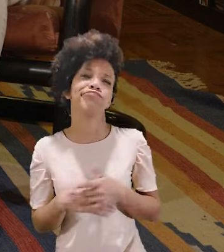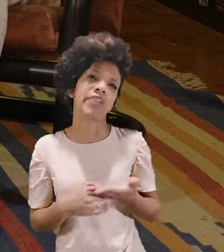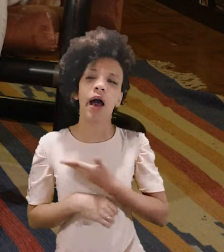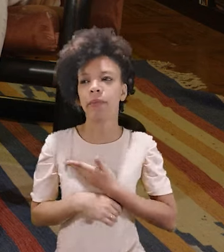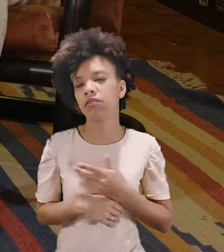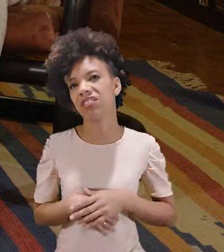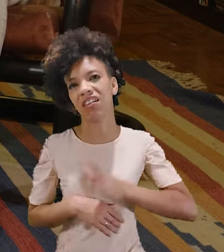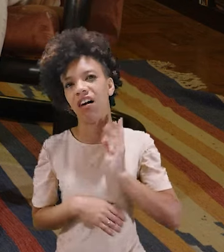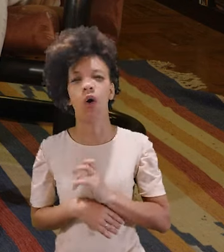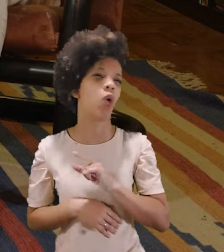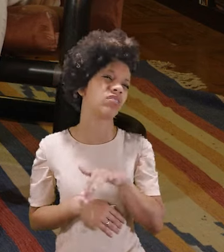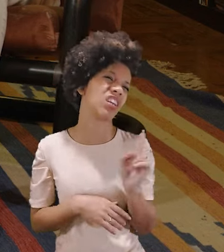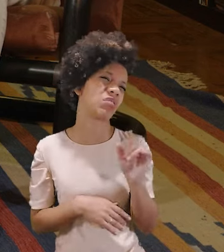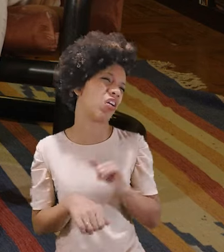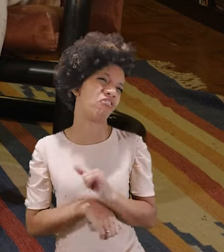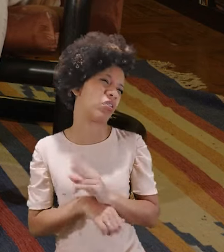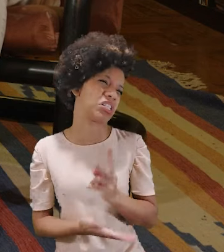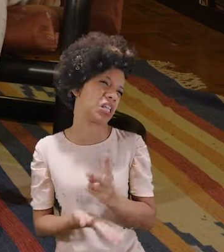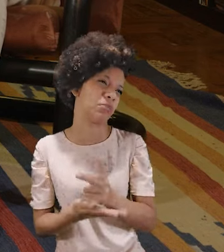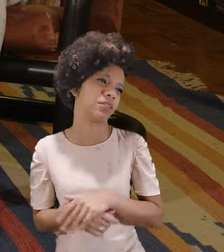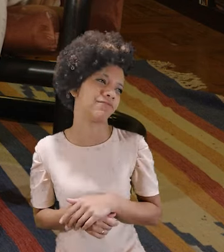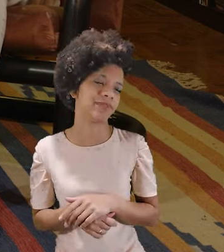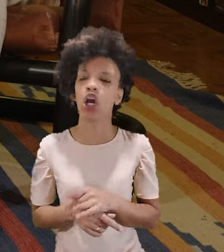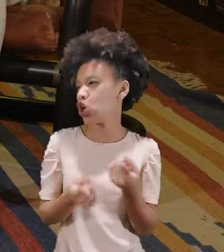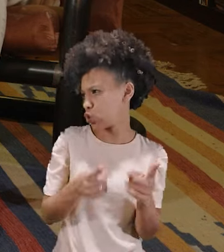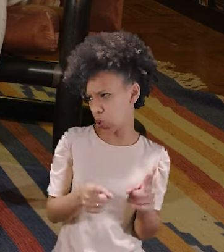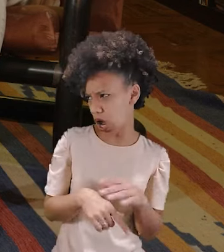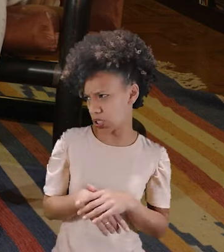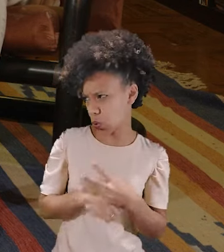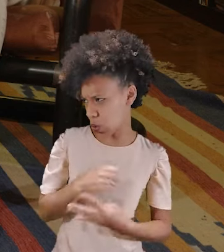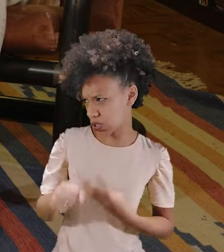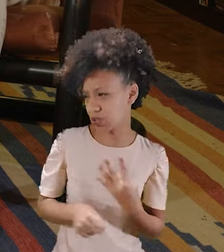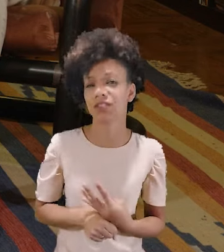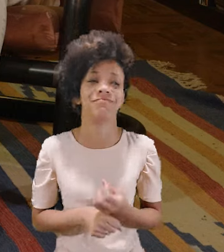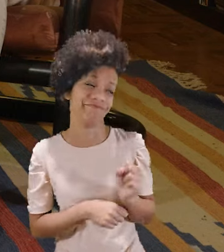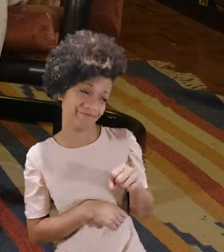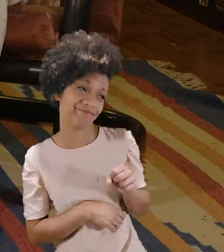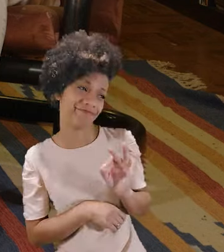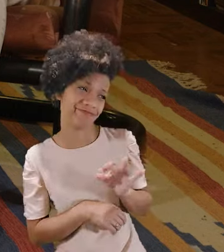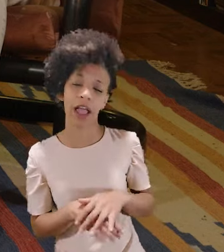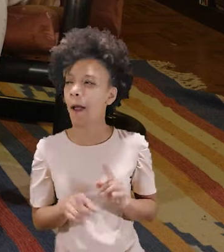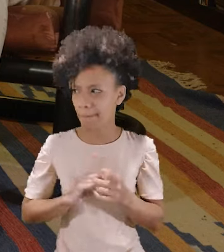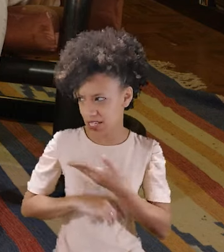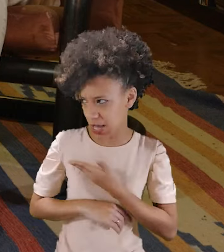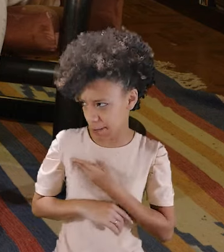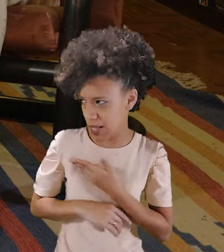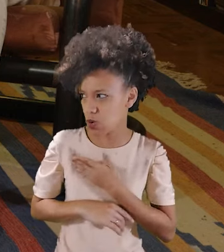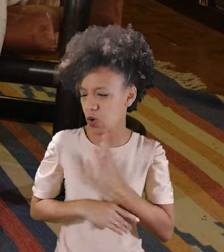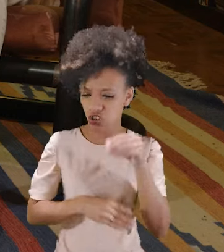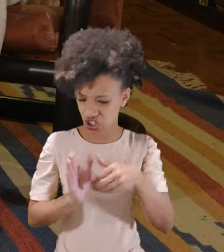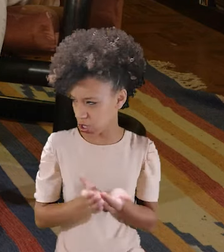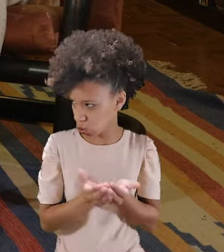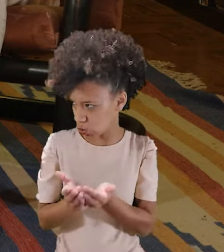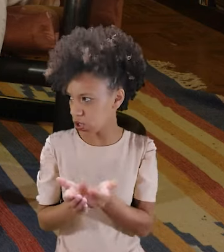brother fala para o Rodrigo nem conta com Rodrigo já não tá aqui churrasco você não vai é preciso a parede Mas você é amigo